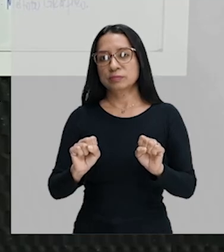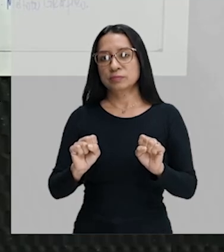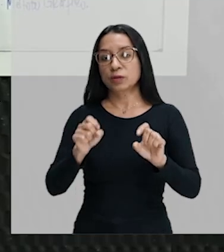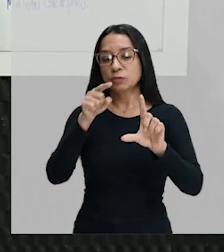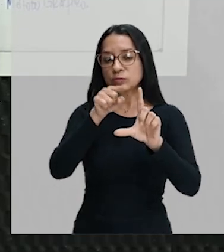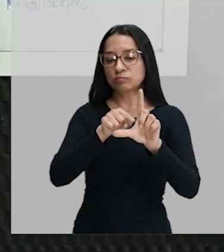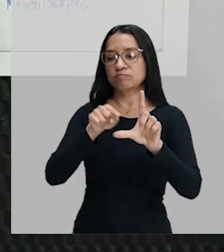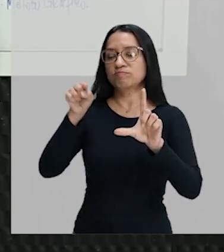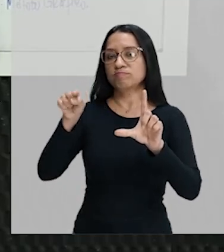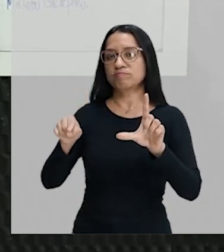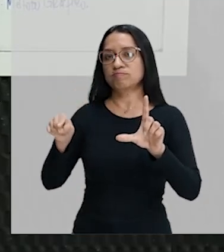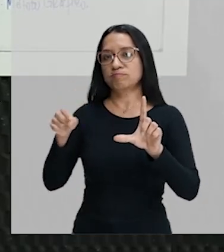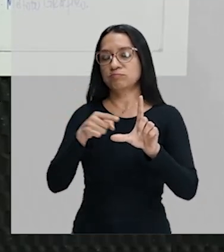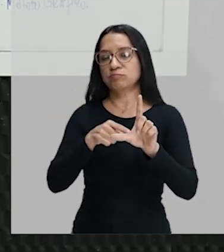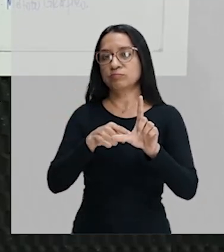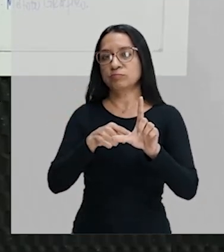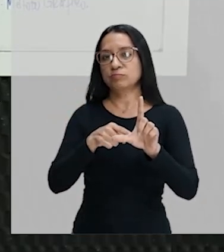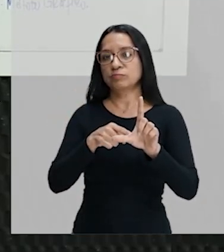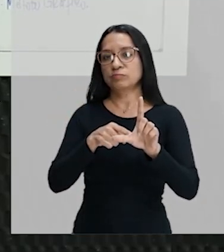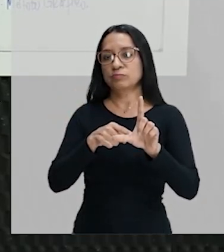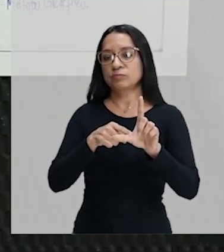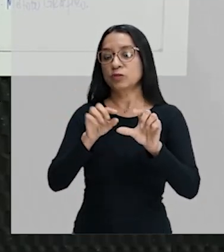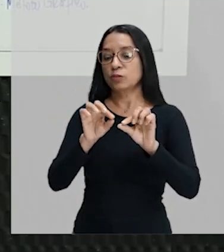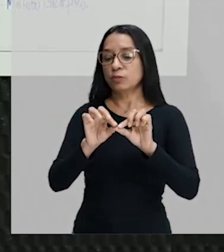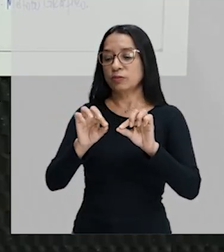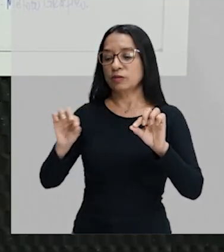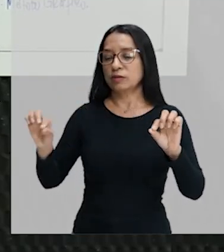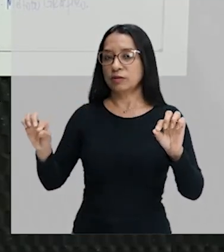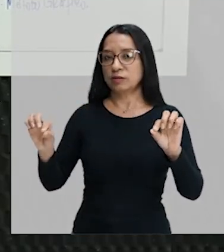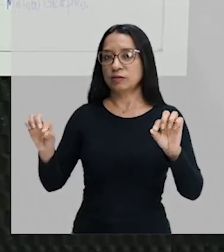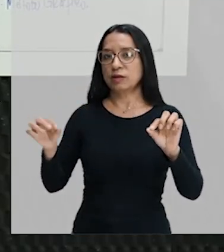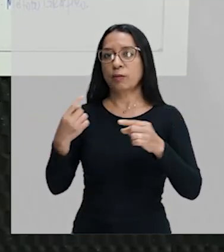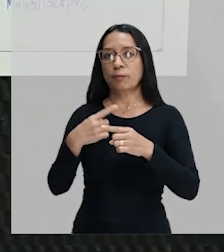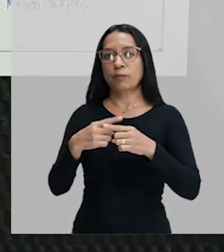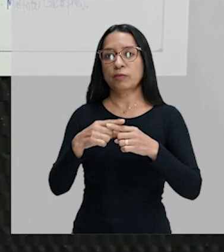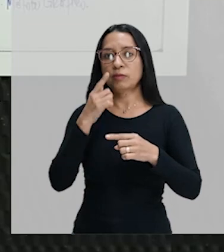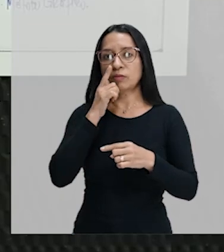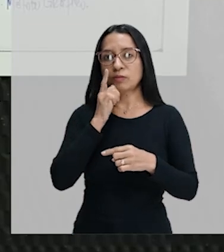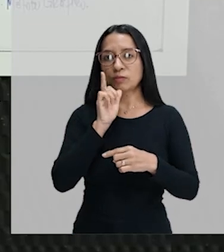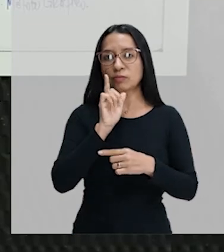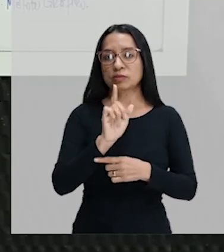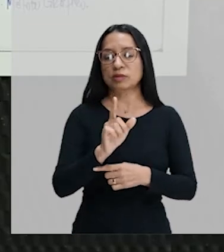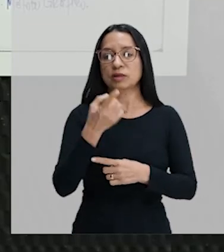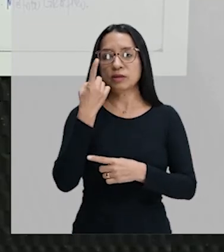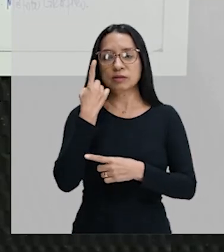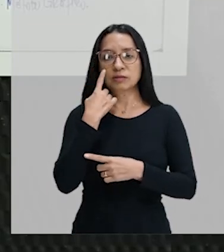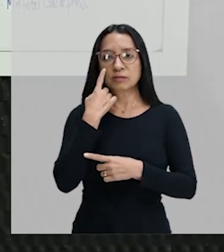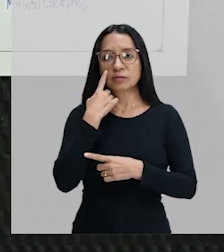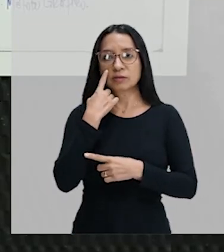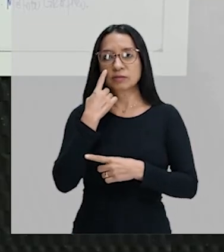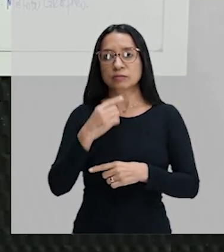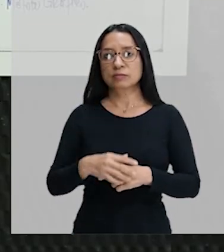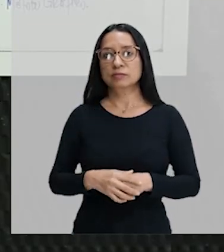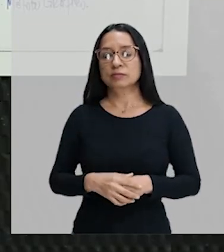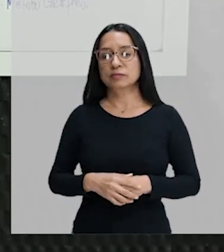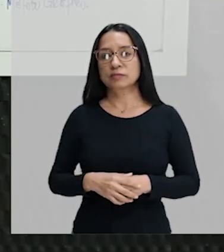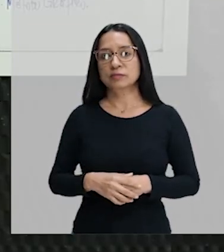gráfico, tá? Na reta, porque você consegue analisar